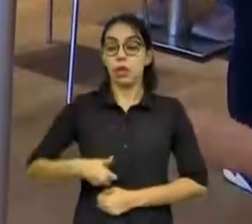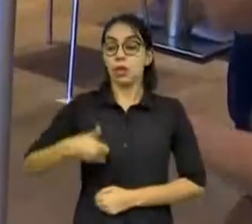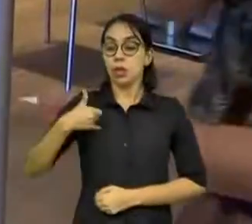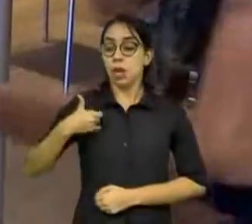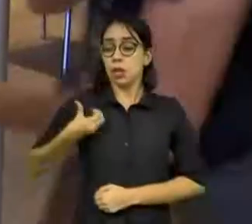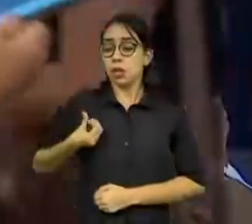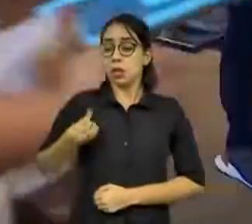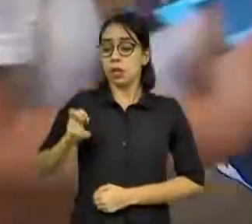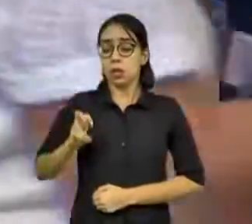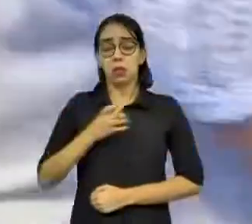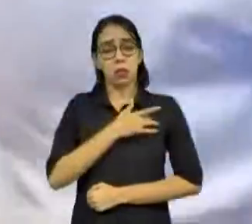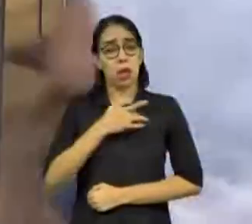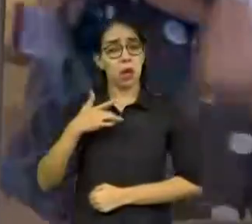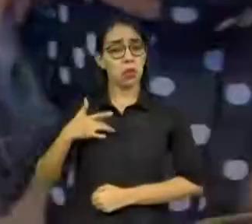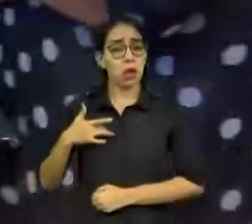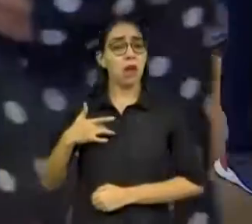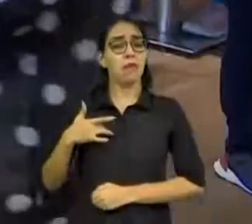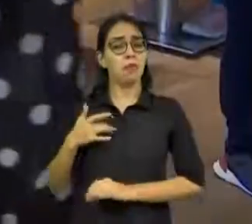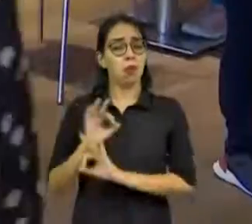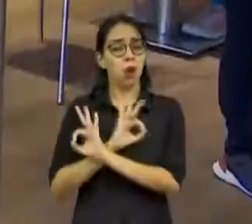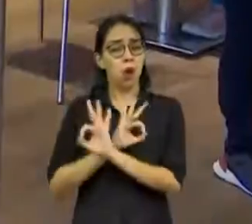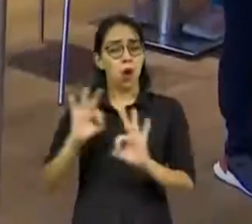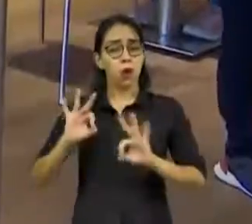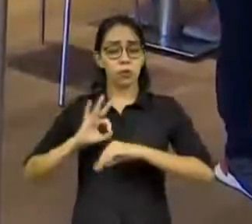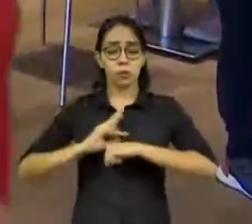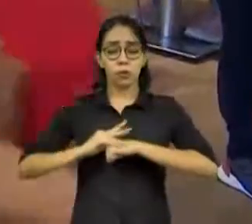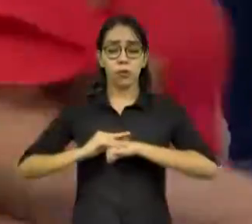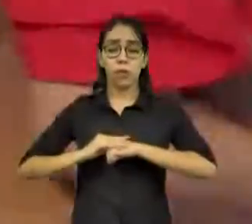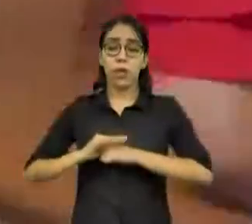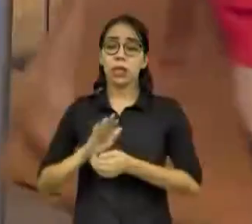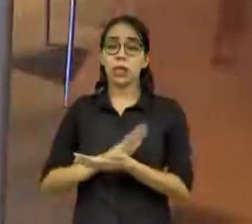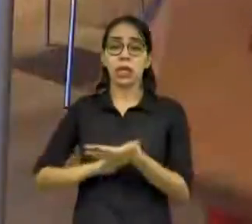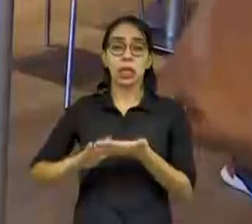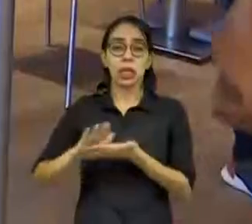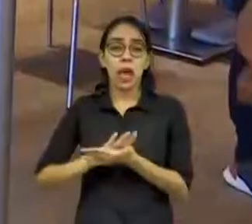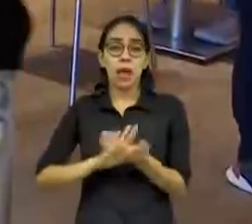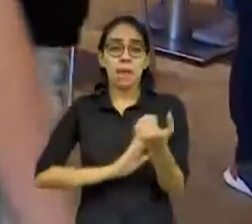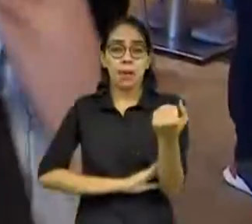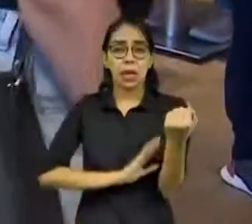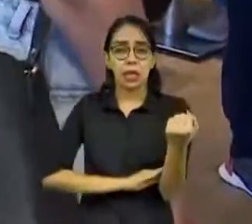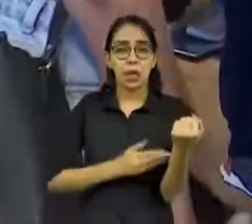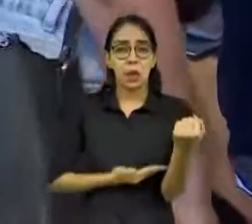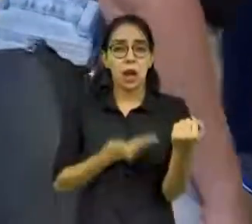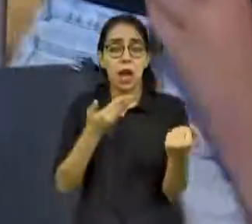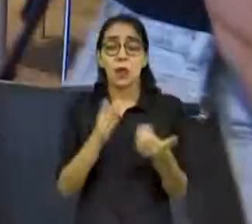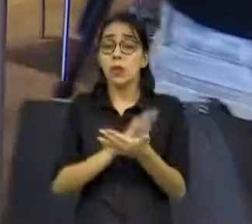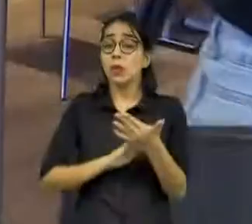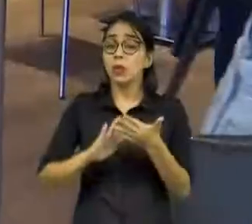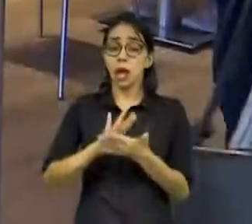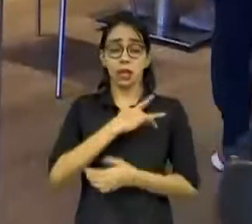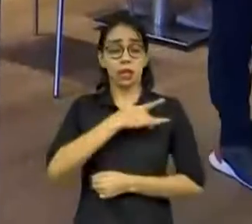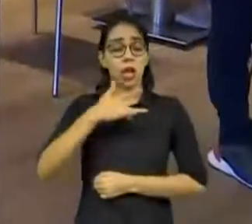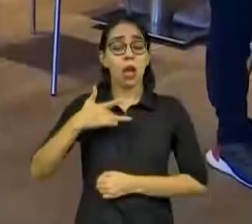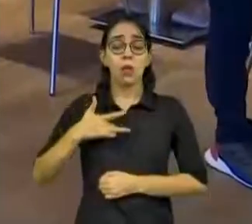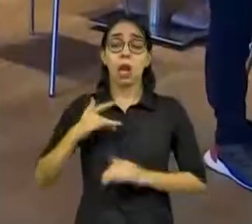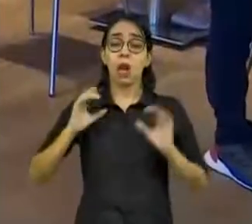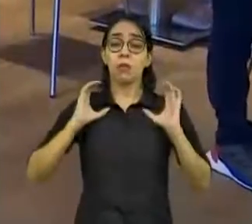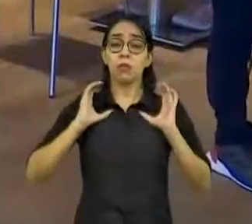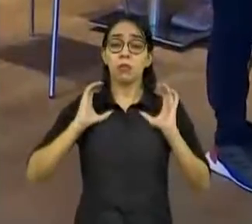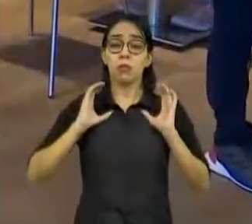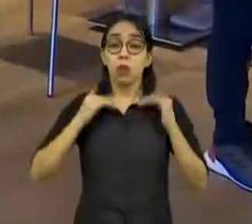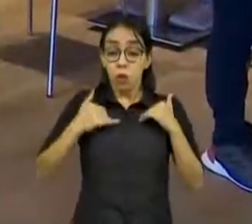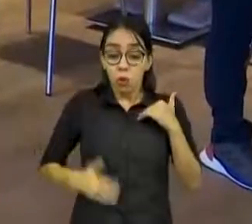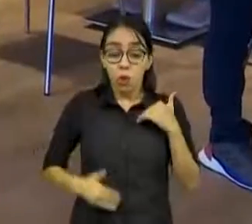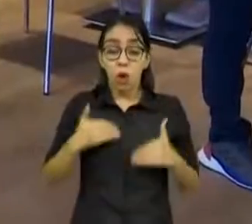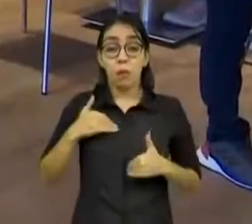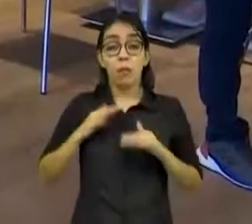tinha doença nenhuma, não tinha pressão alta, nada, totalmente saudável. E com a teimosia,